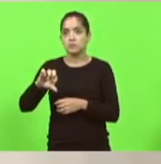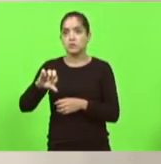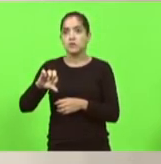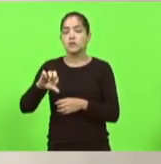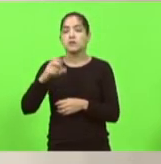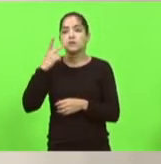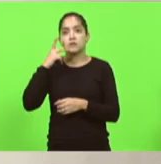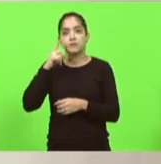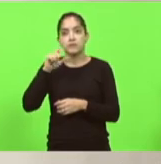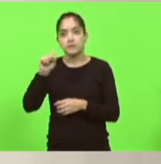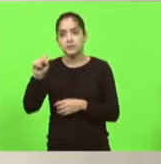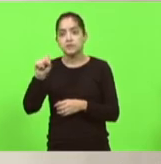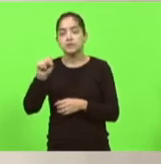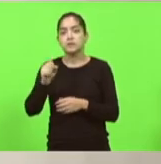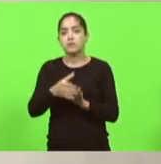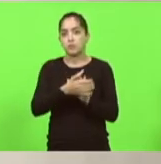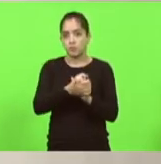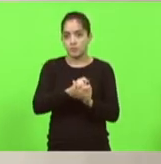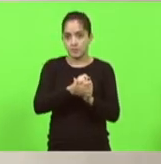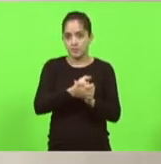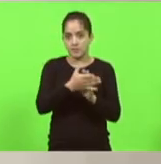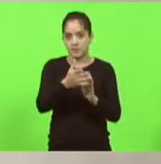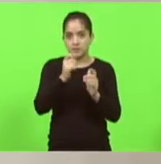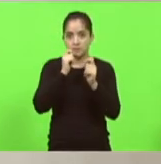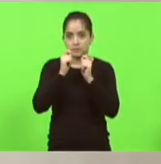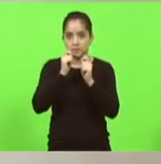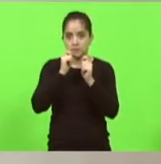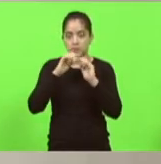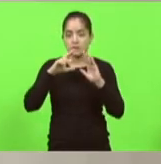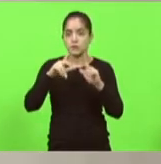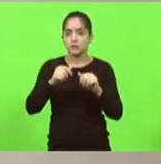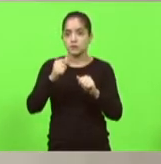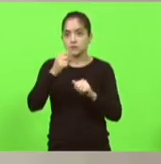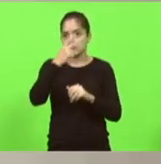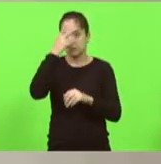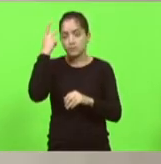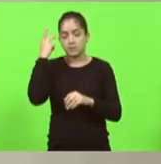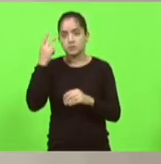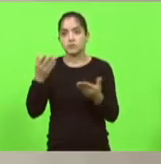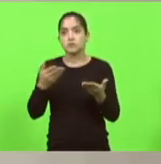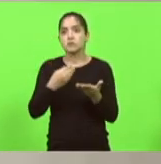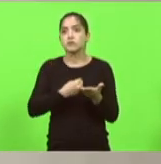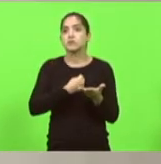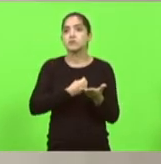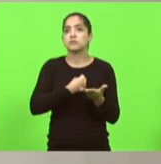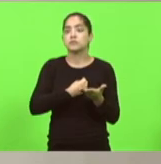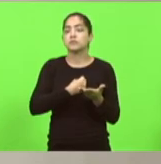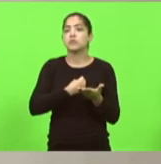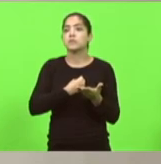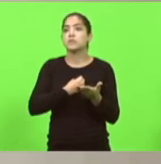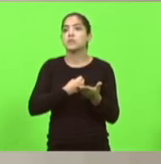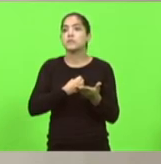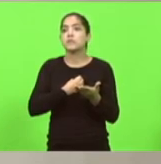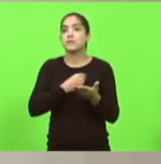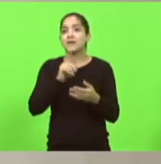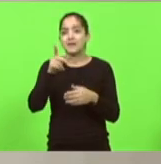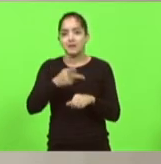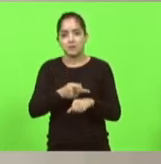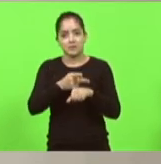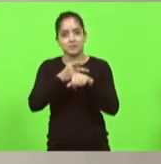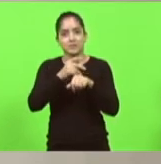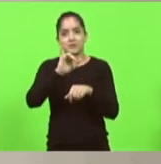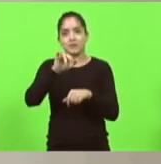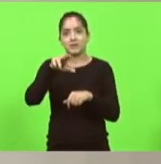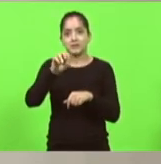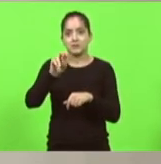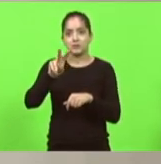lhe cumprimentar e cumprimentar a assessoria, bem como todas as pessoas aqui, ser o campeão lá na Inovare, deputado